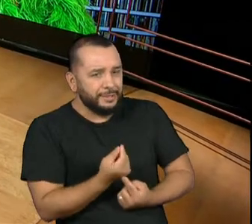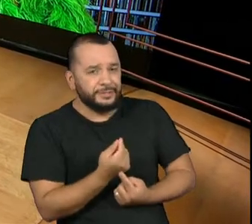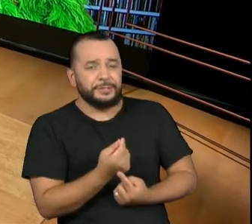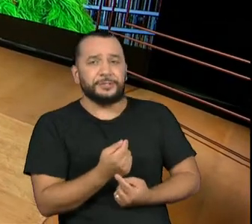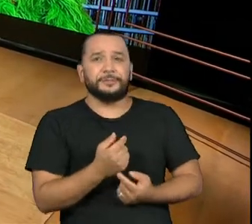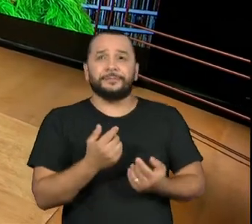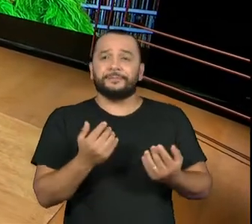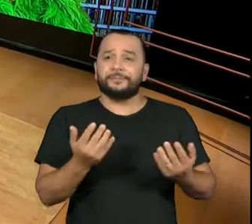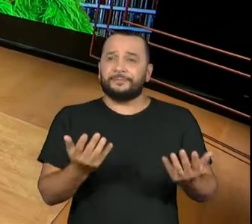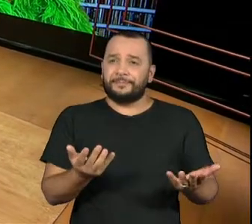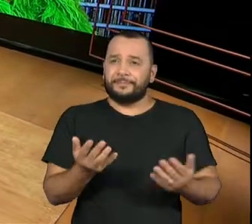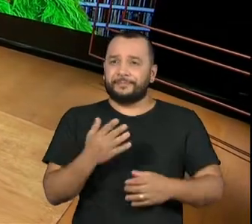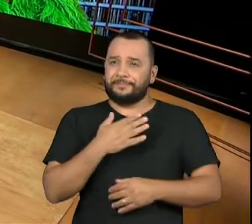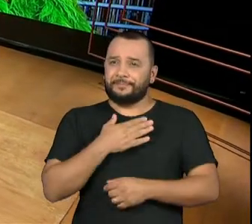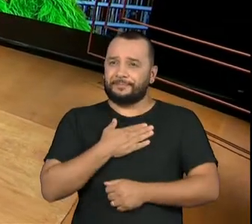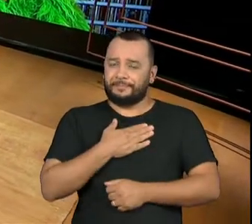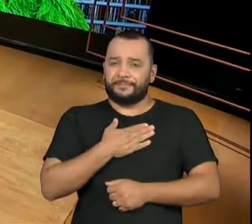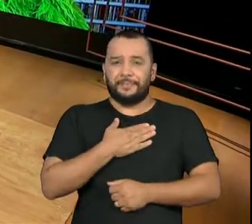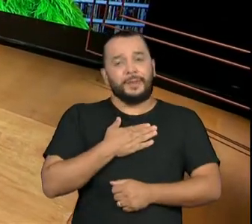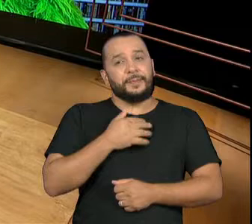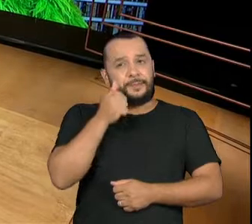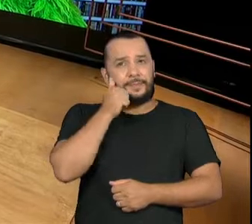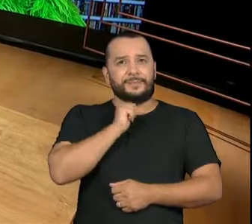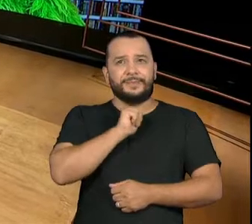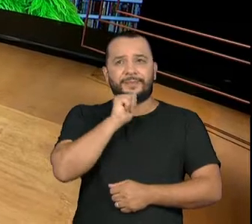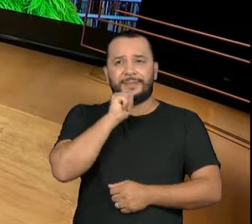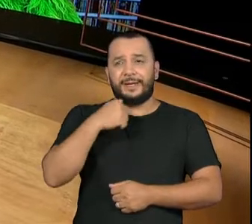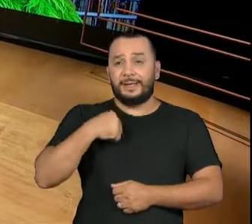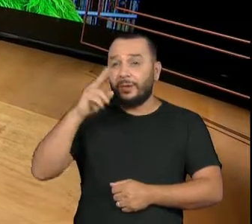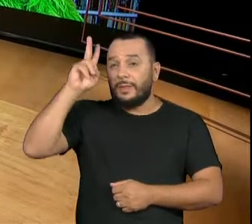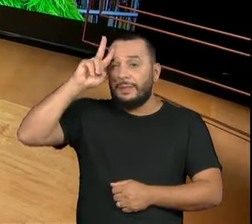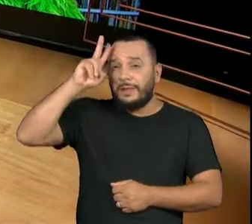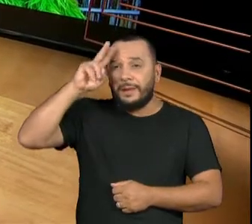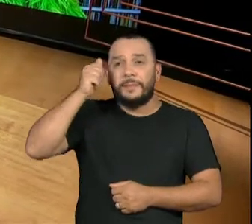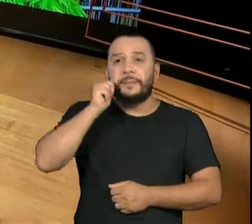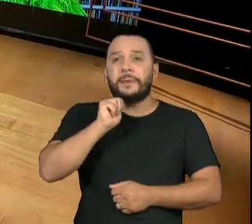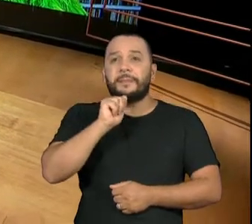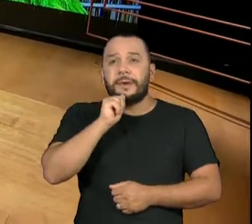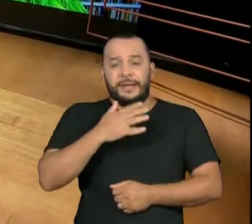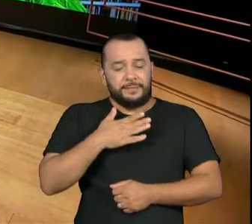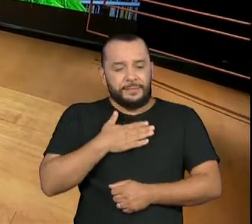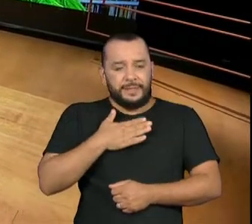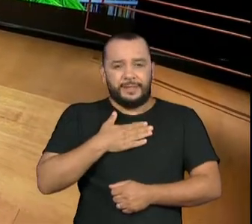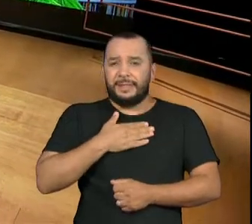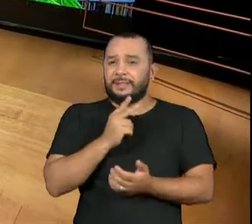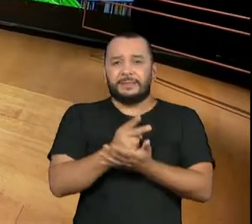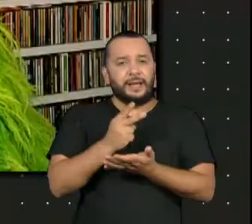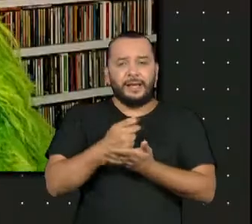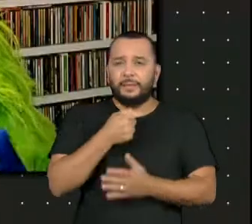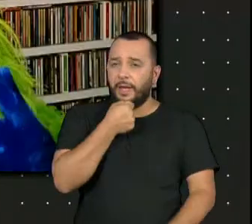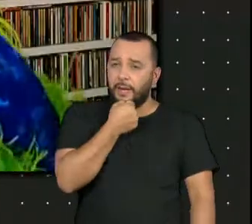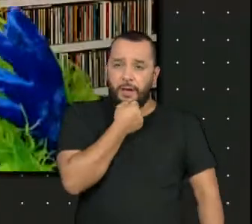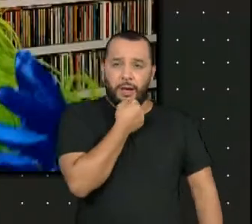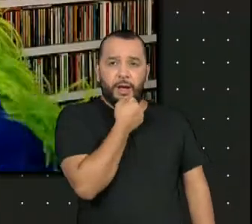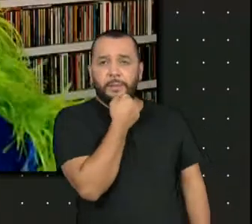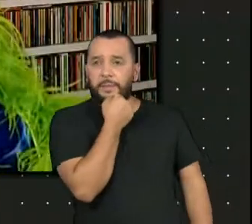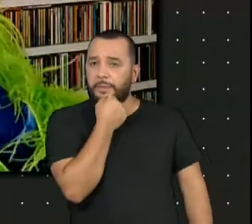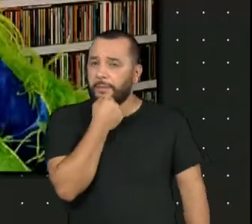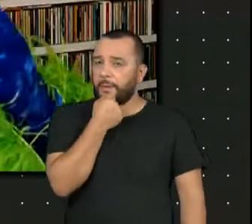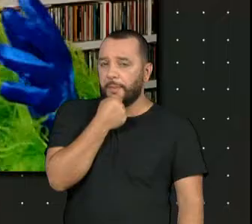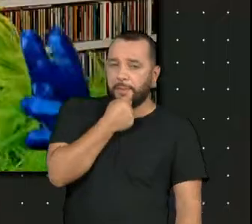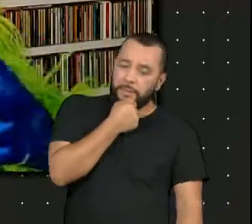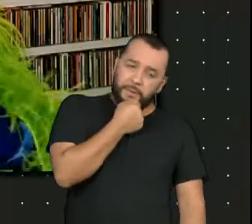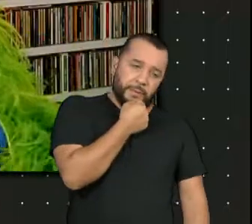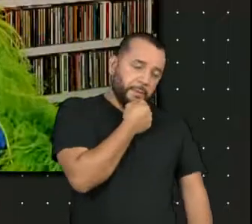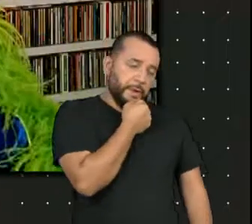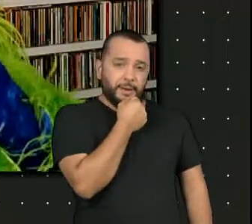mãe, eu lembro sempre da minha mãe, Atílio, cantando, sabe? Ela lavava